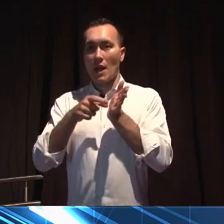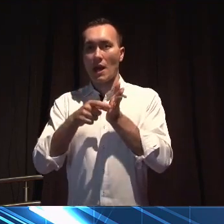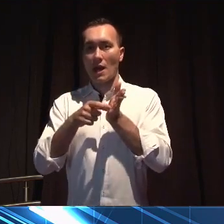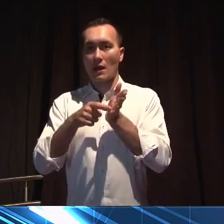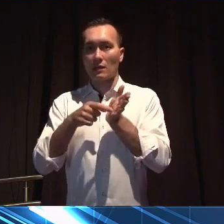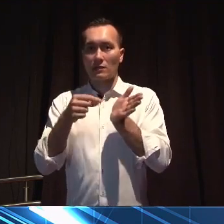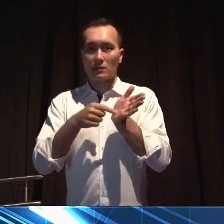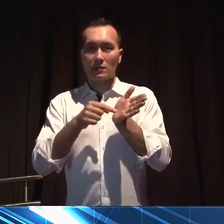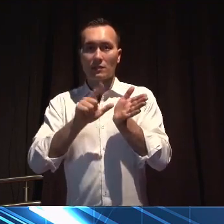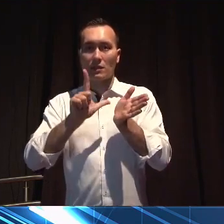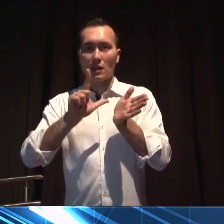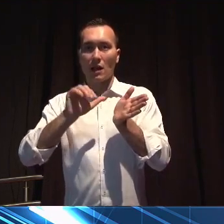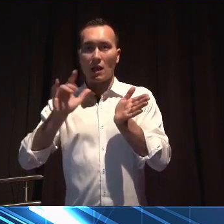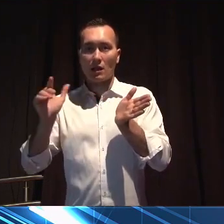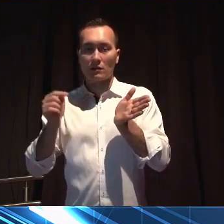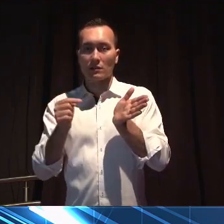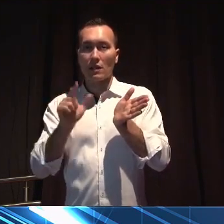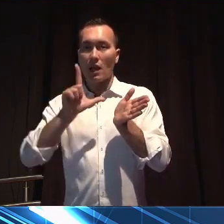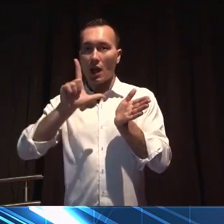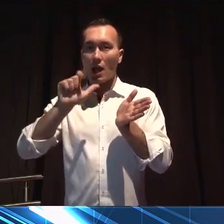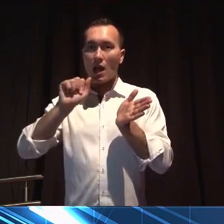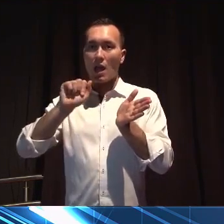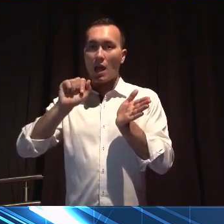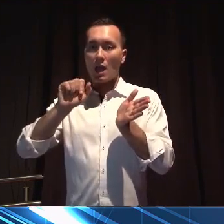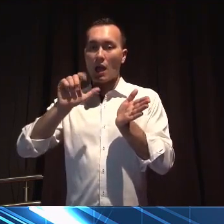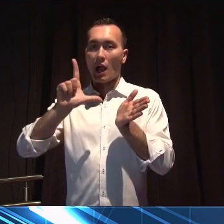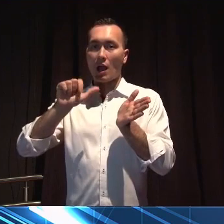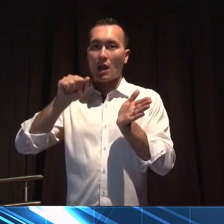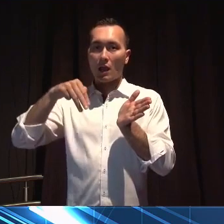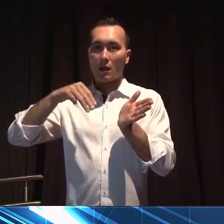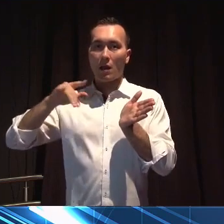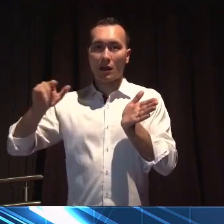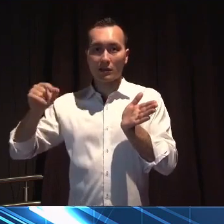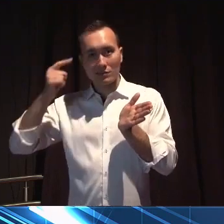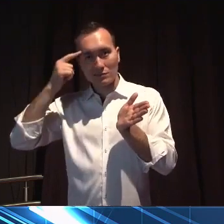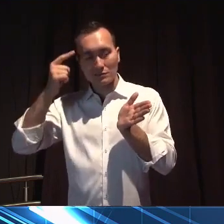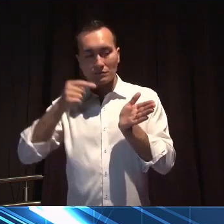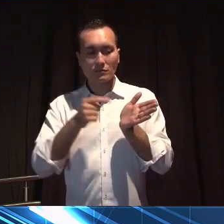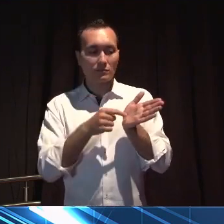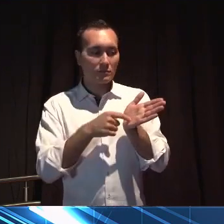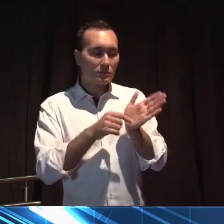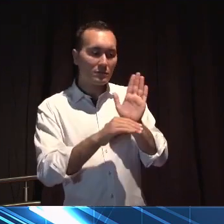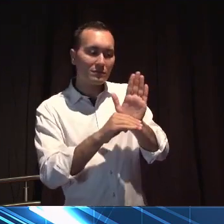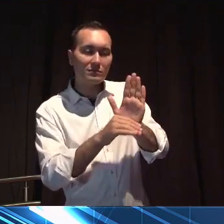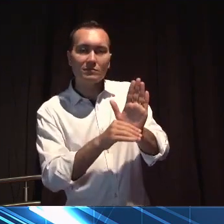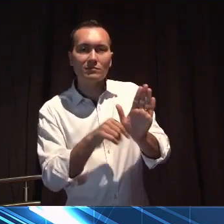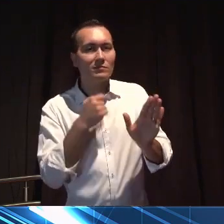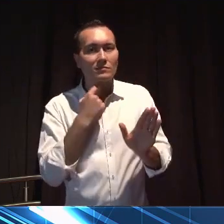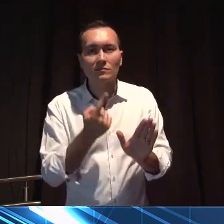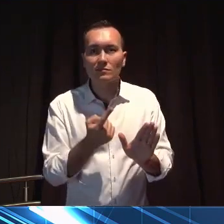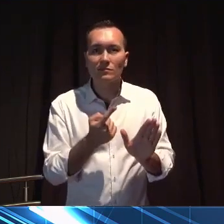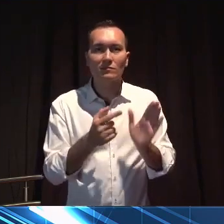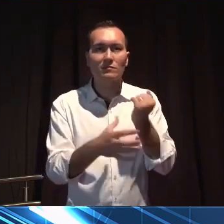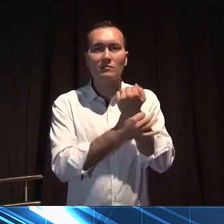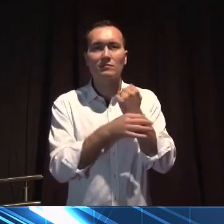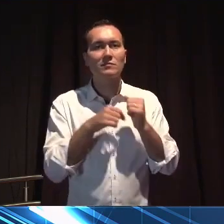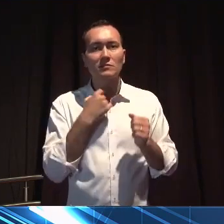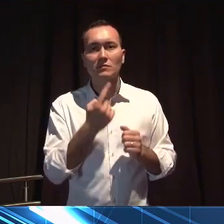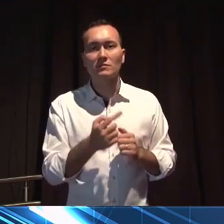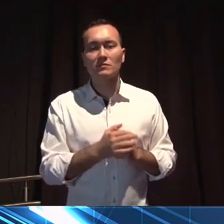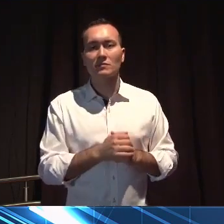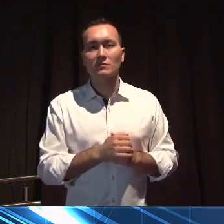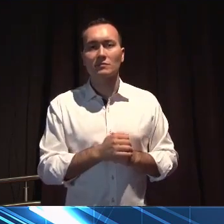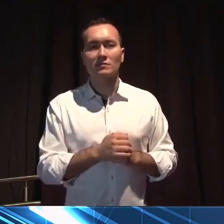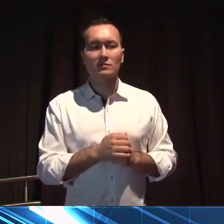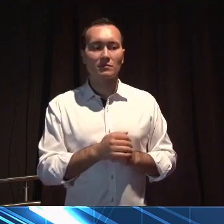ela vai compartilhar aquele estado entre invocações e aquilo ali é um problema para nós. Então, a gente buscou uma maneira de isolar. A primeira coisa que a gente pensou, o módulo VM do Node. Não, o módulo VM